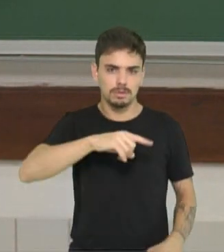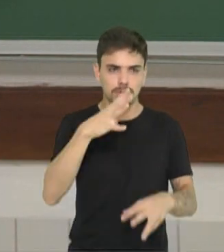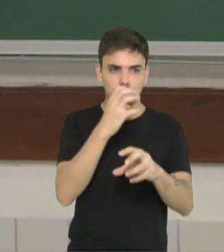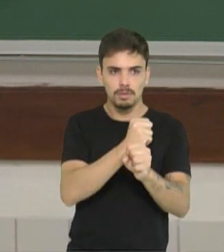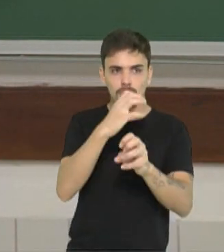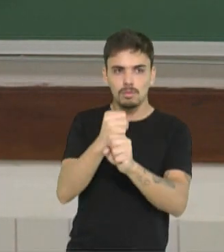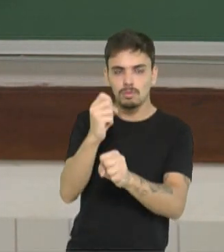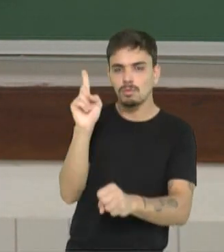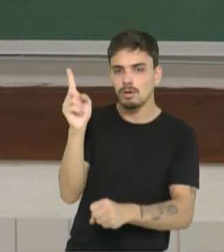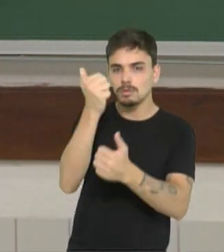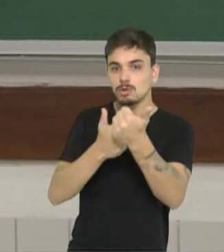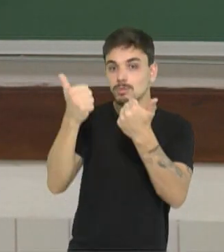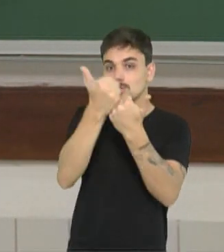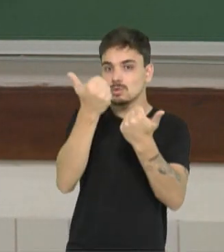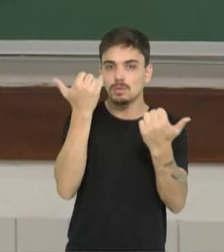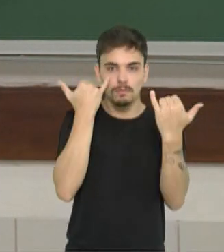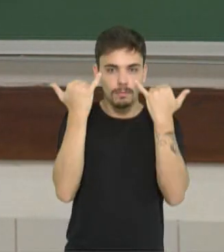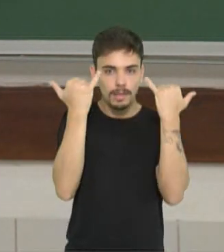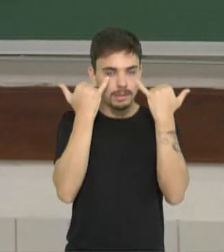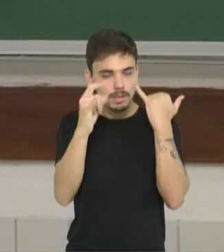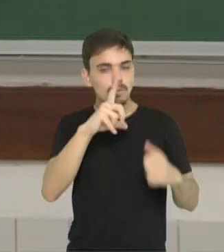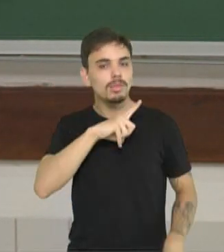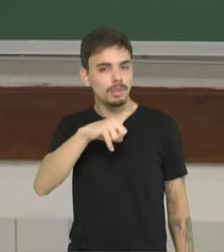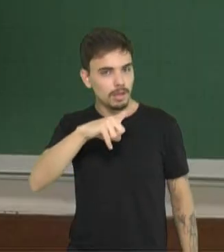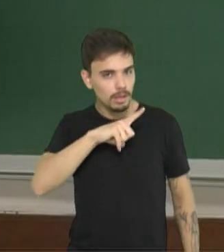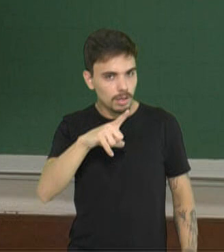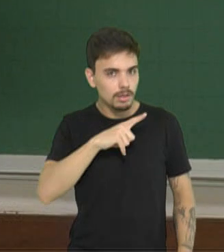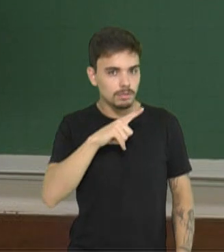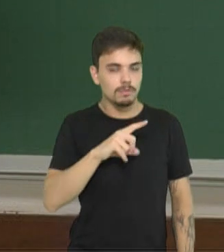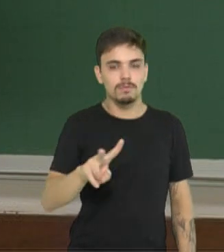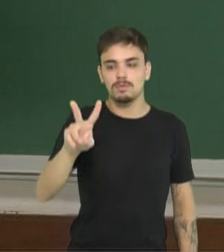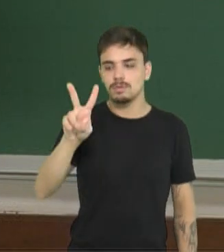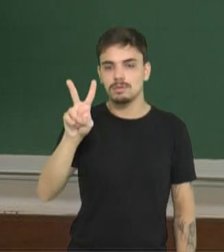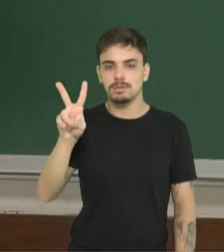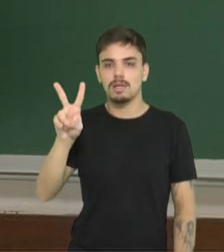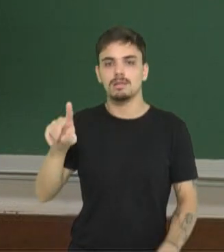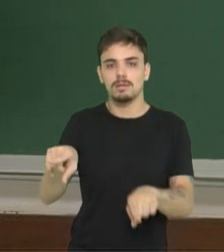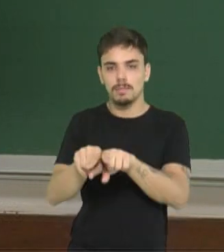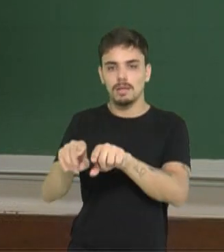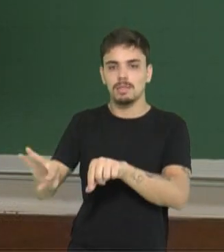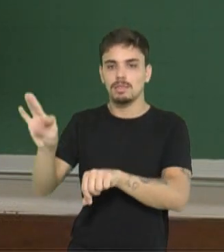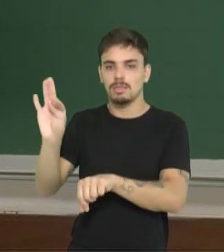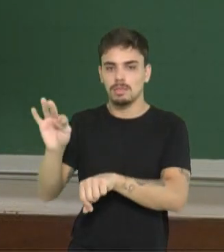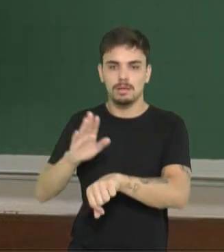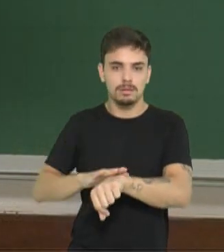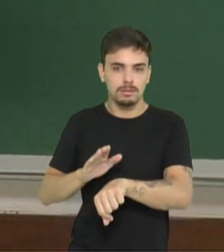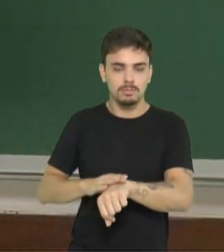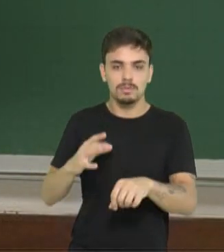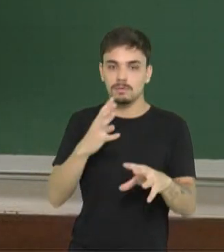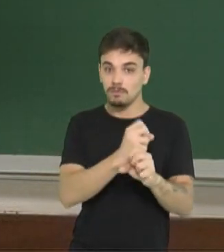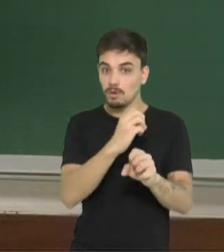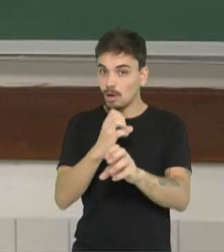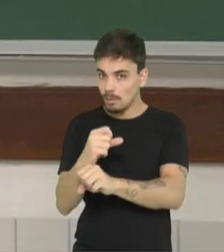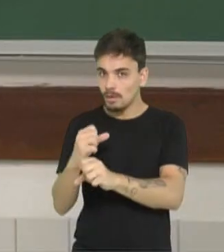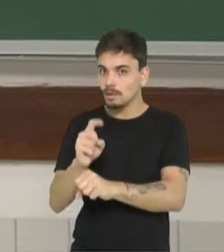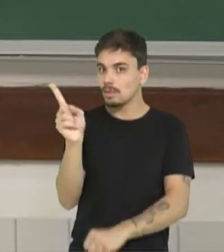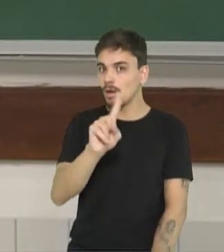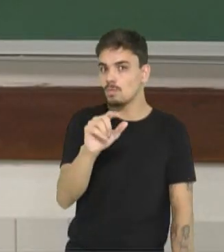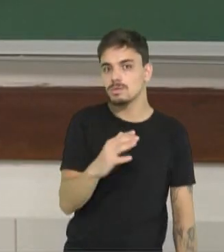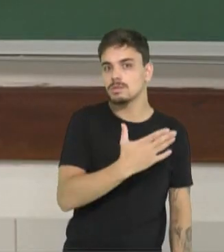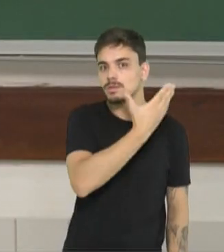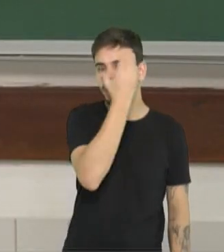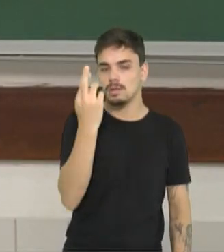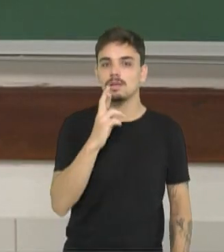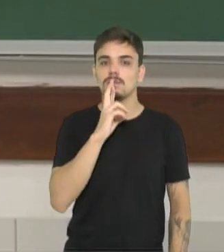calcular, né? Substituir os dados que você tem aqui, velocidade e tempo, na fórmula da aceleração. E não esquece a resposta